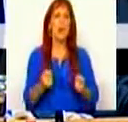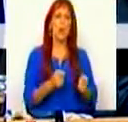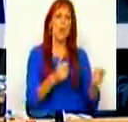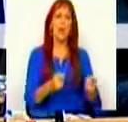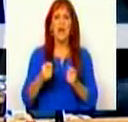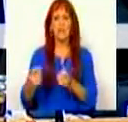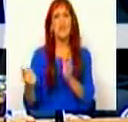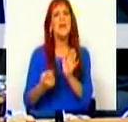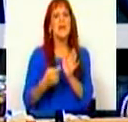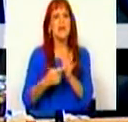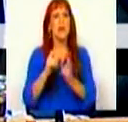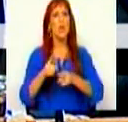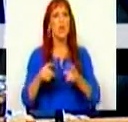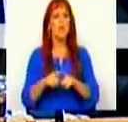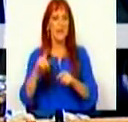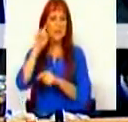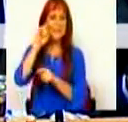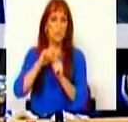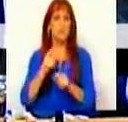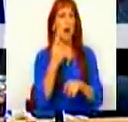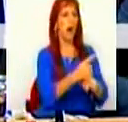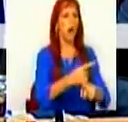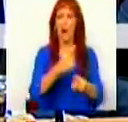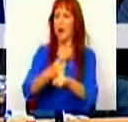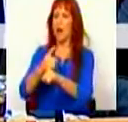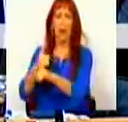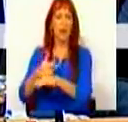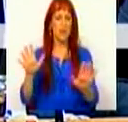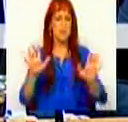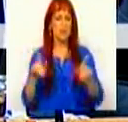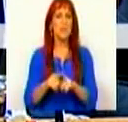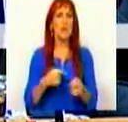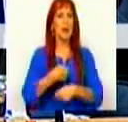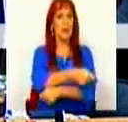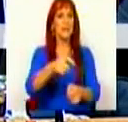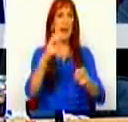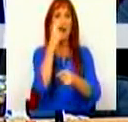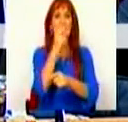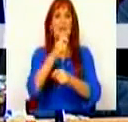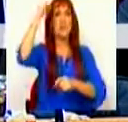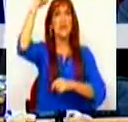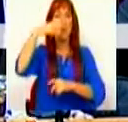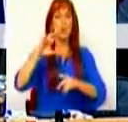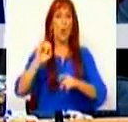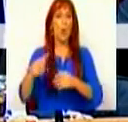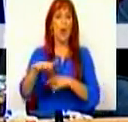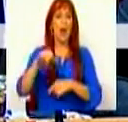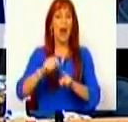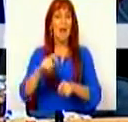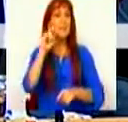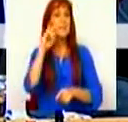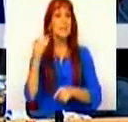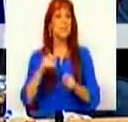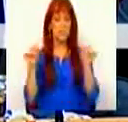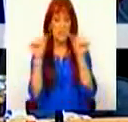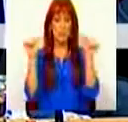investimentos necessários para assegurar as redundâncias, quer do ponto de vista do abastecimento de energia elétrica, quer do ponto de vista da garantia